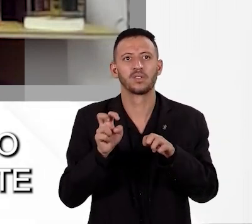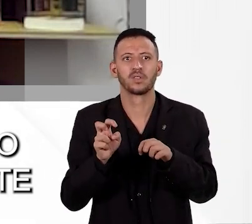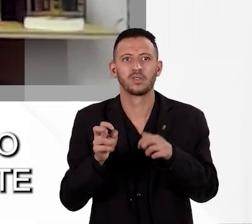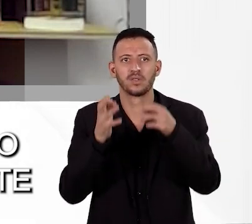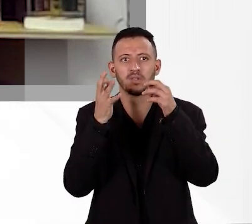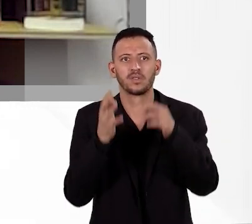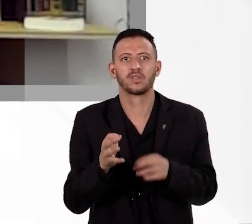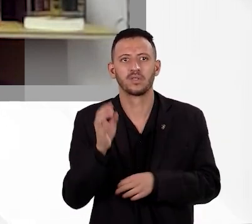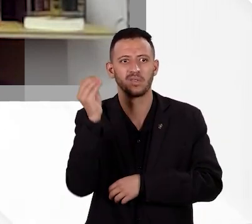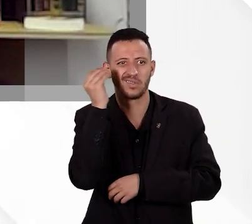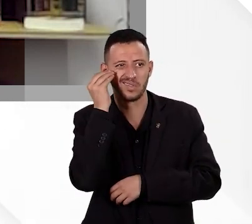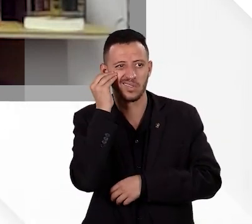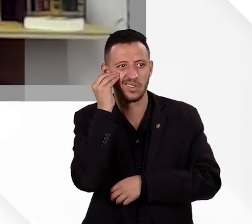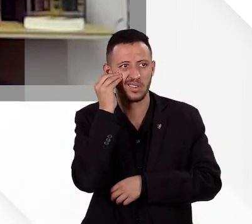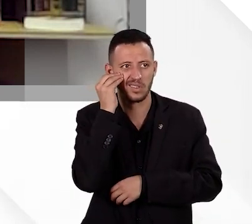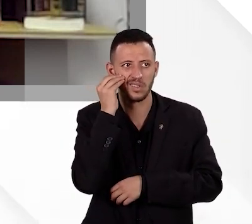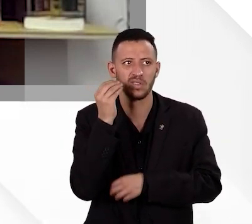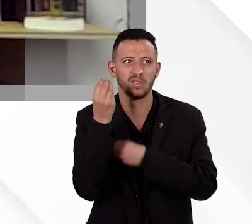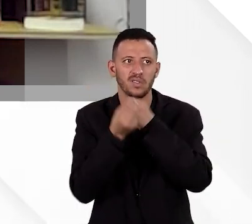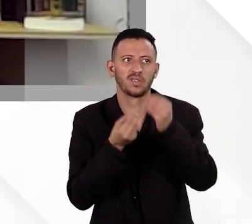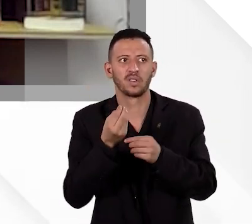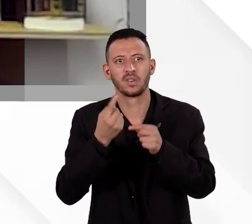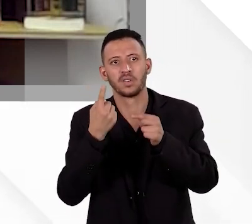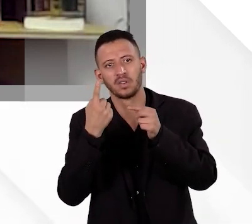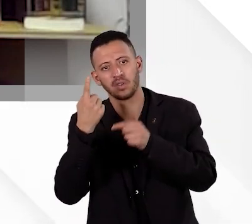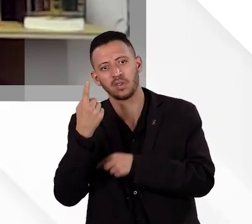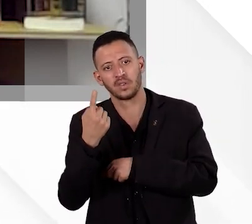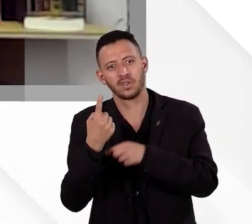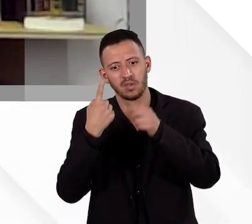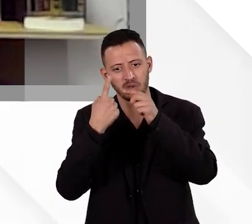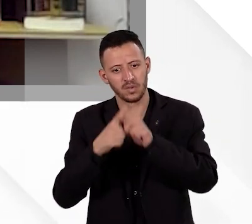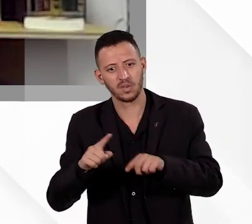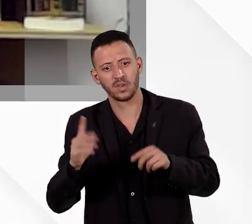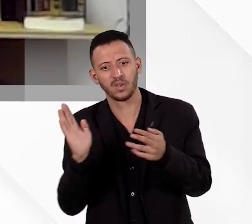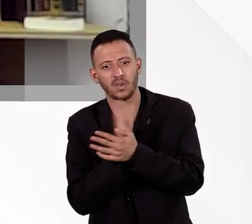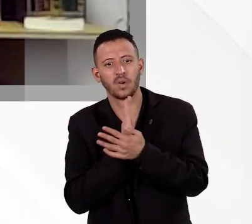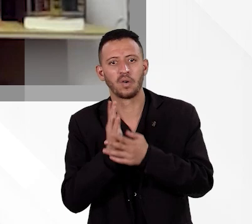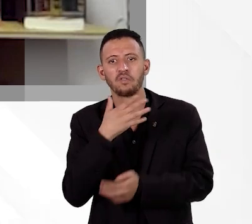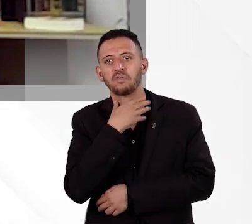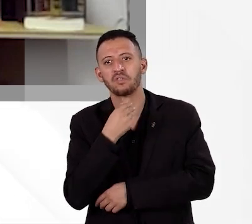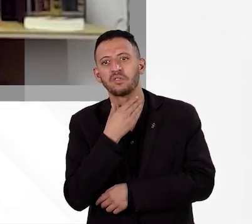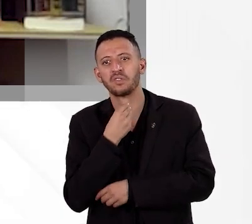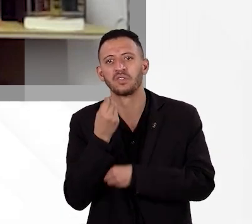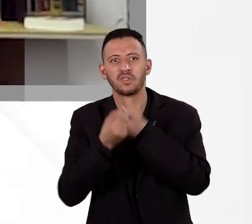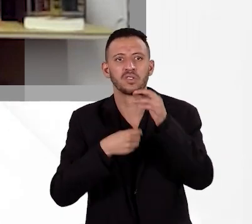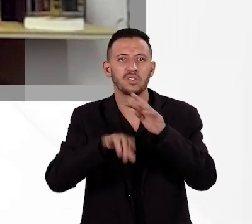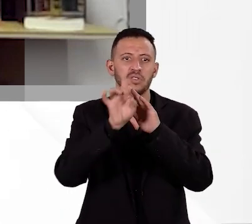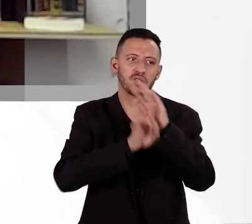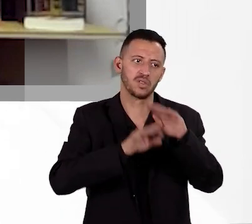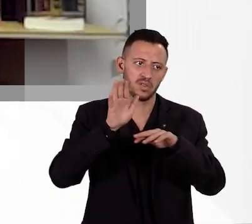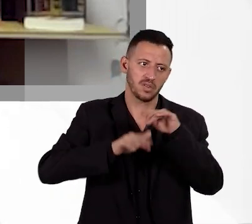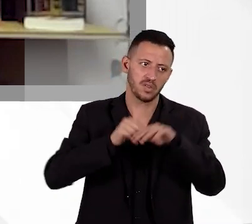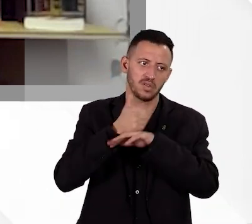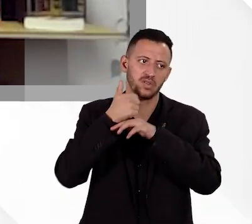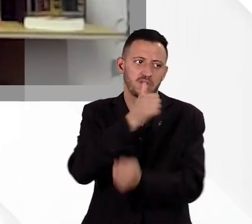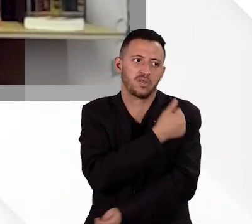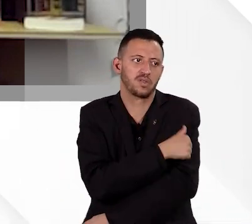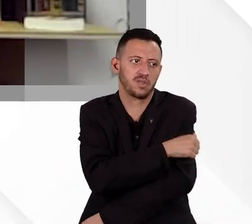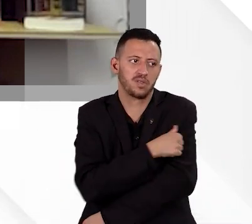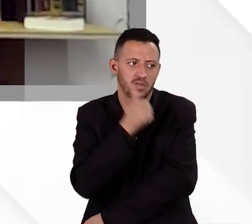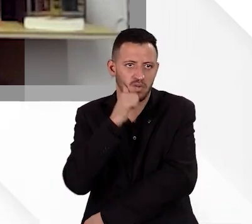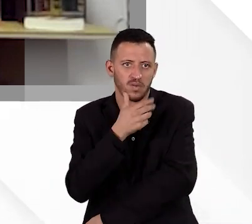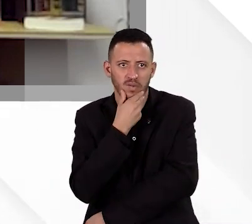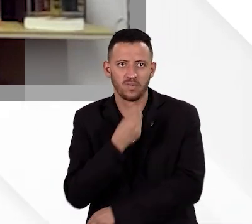tema justamente para tentar coibir esse tipo de fraude que acaba sonegando direitos trabalhistas